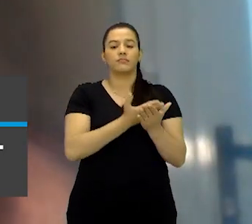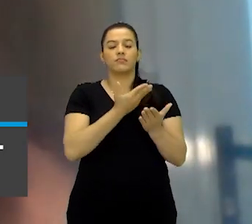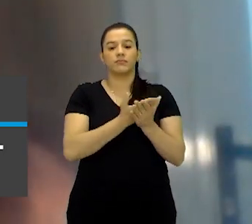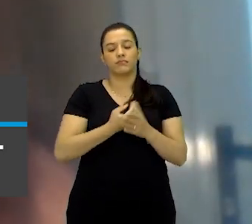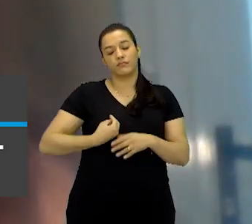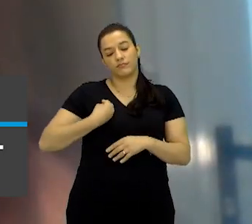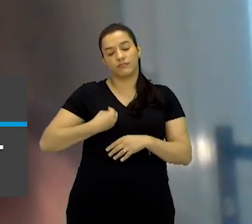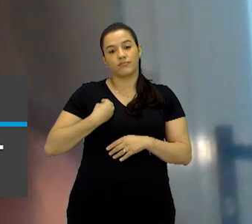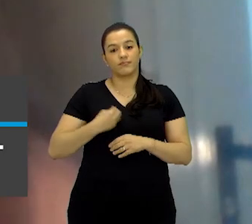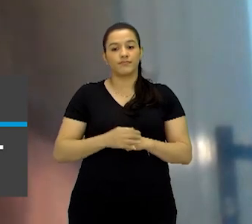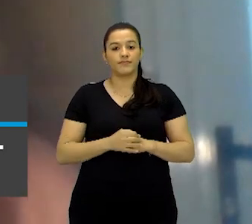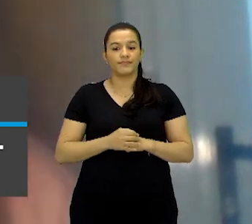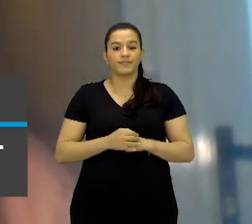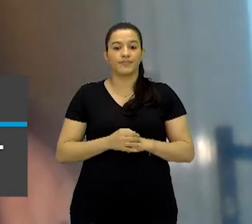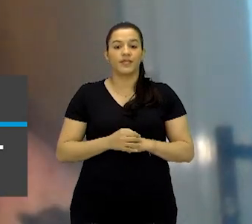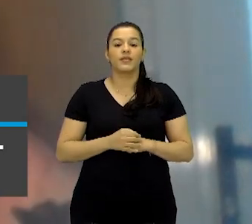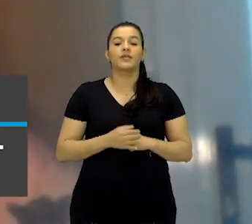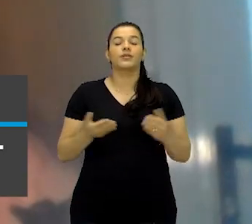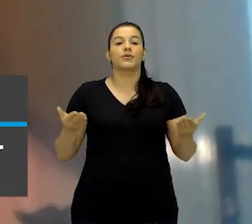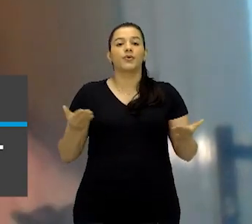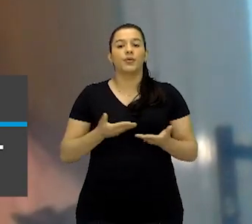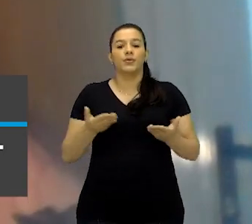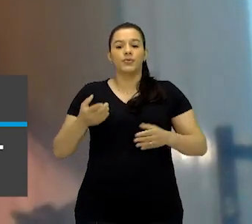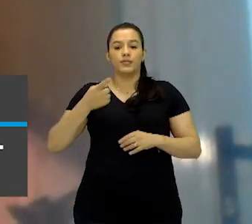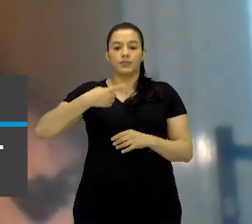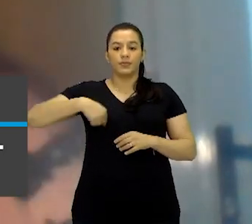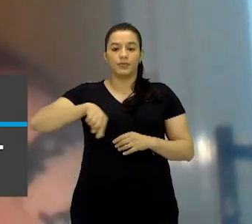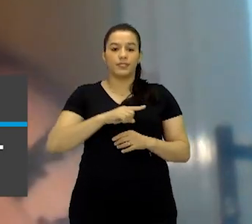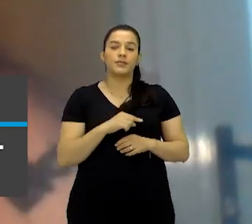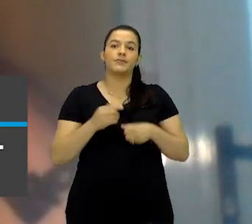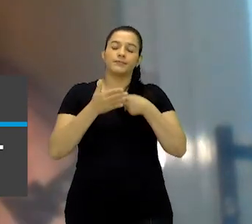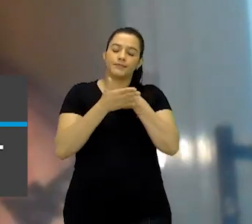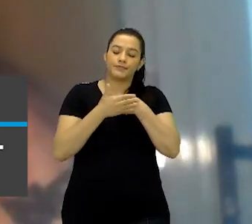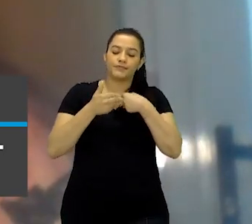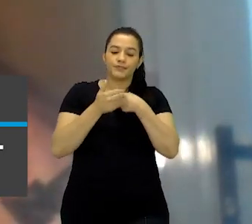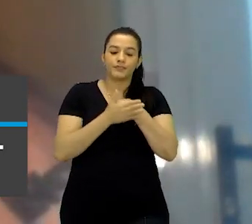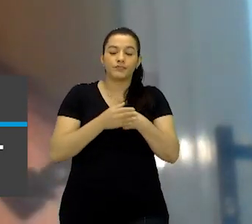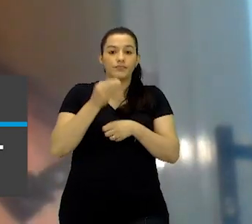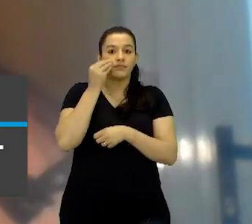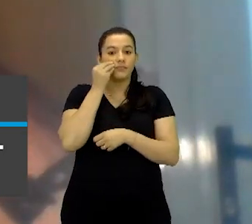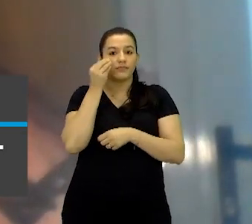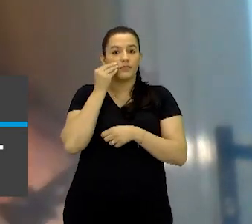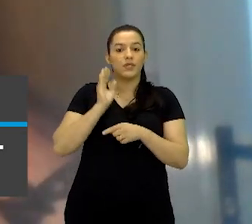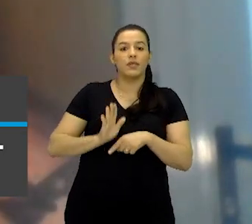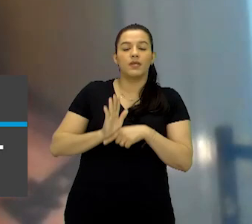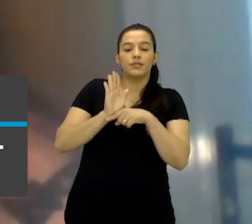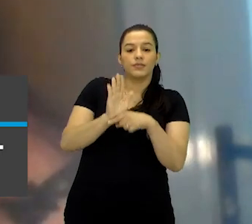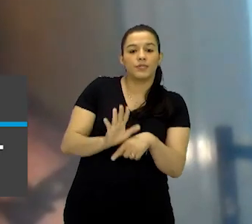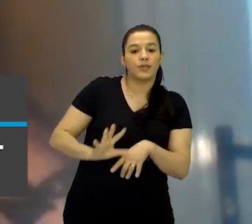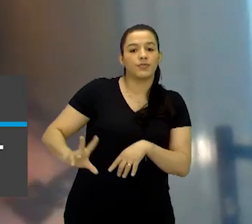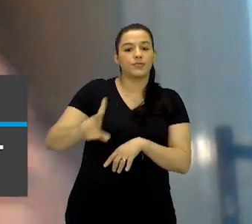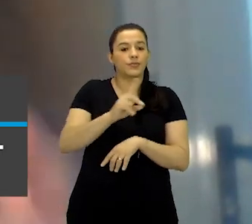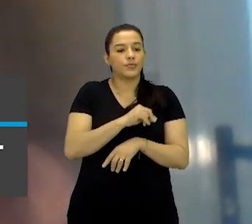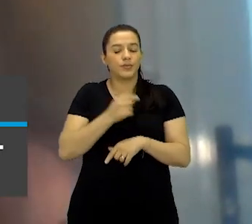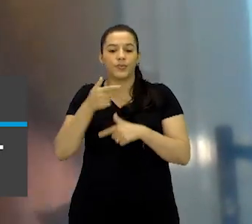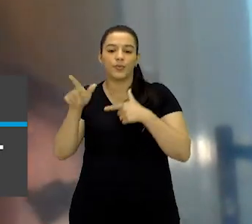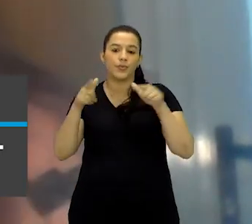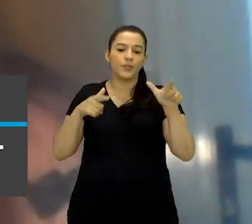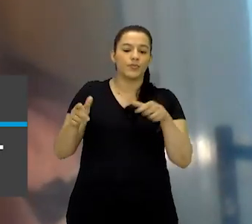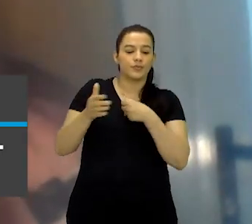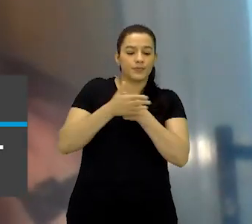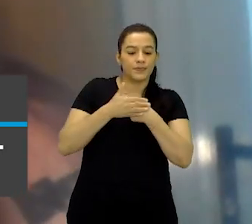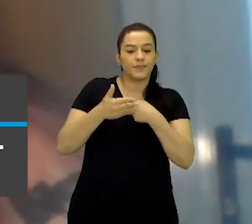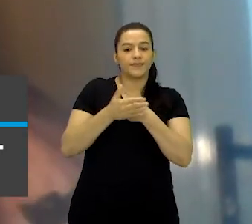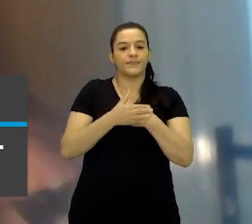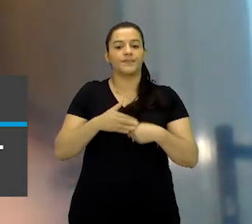presencial às aulas. Então, a gente procura acolher, né, sentir-se acolhido, acolher o outro, ser